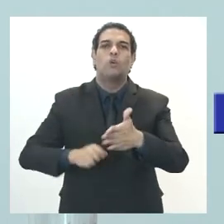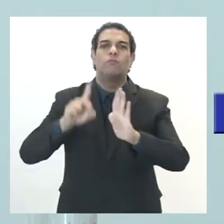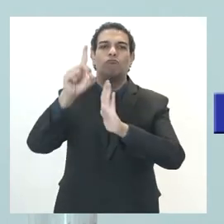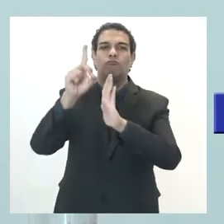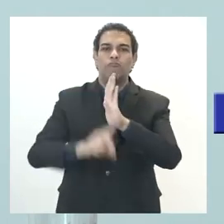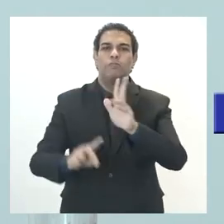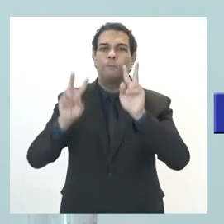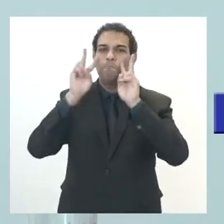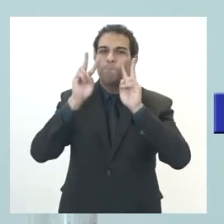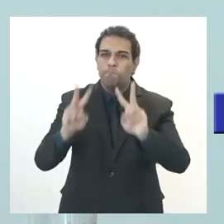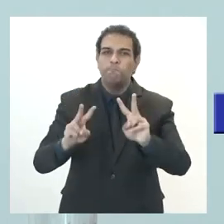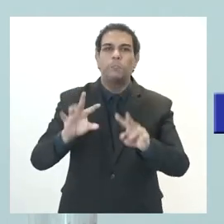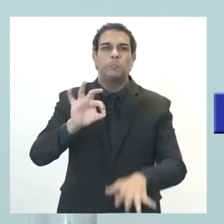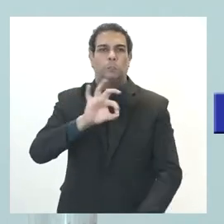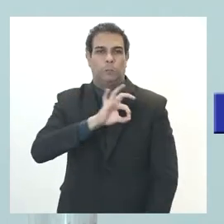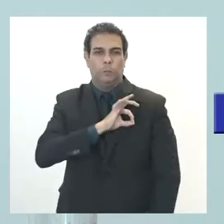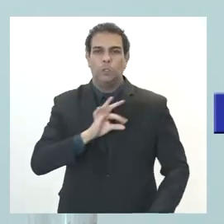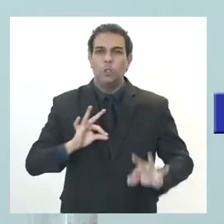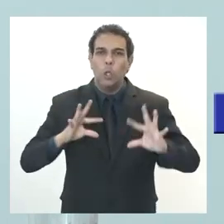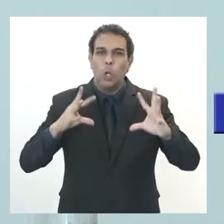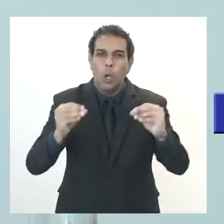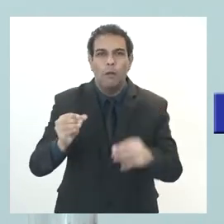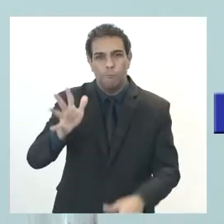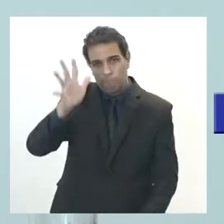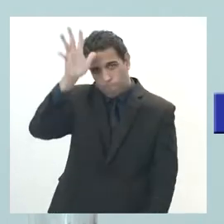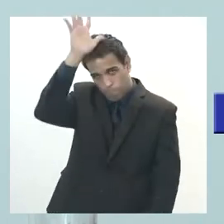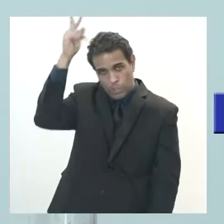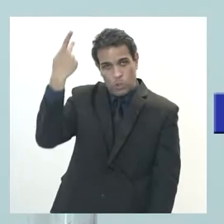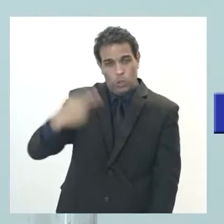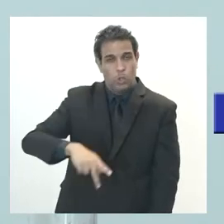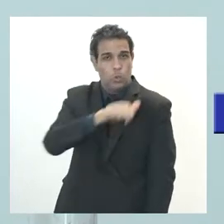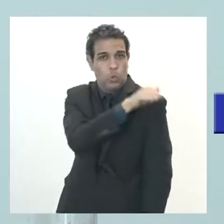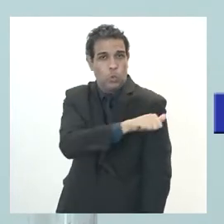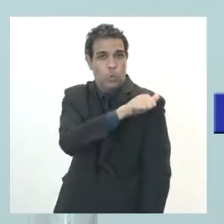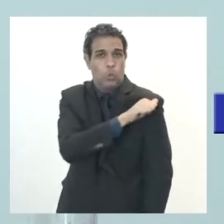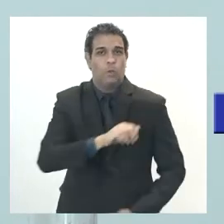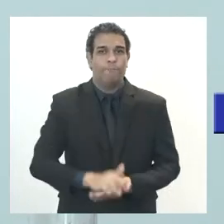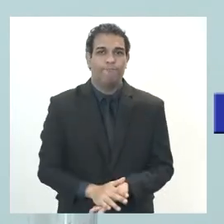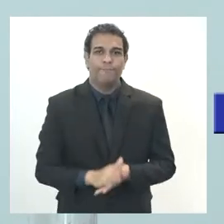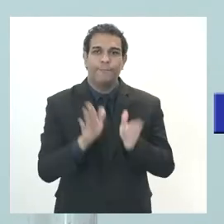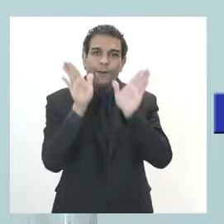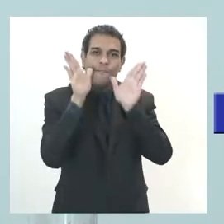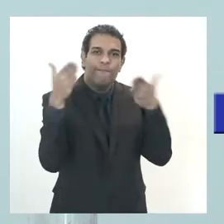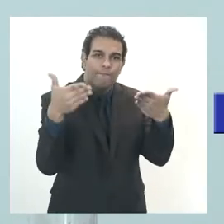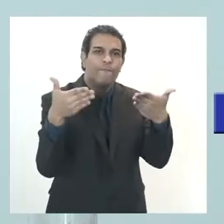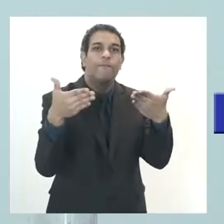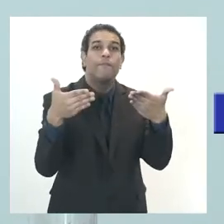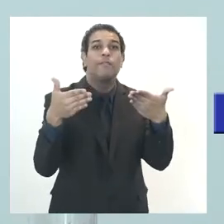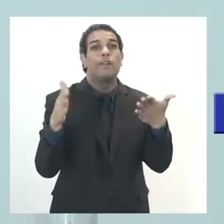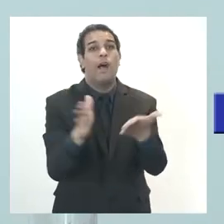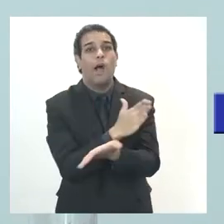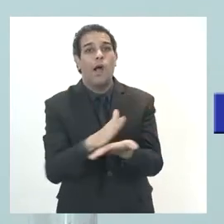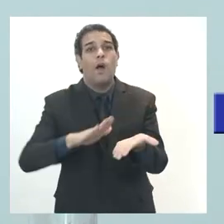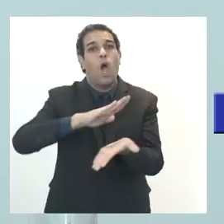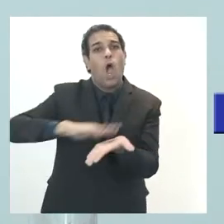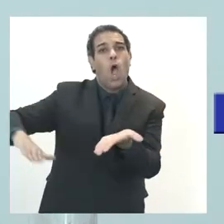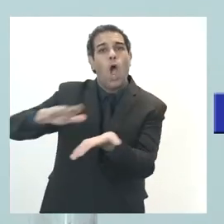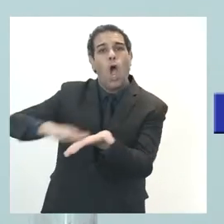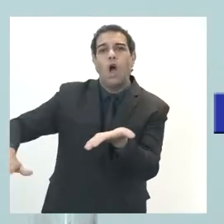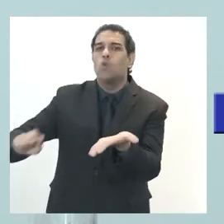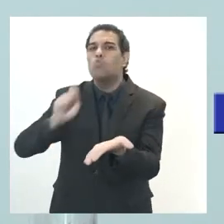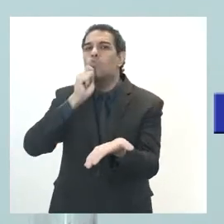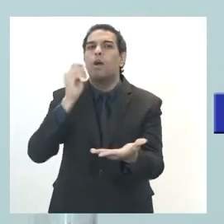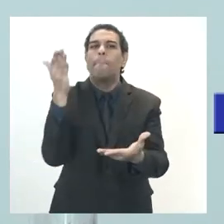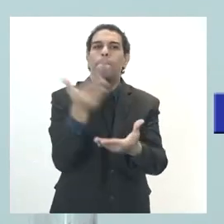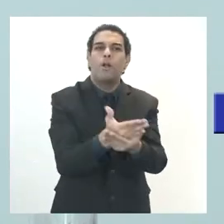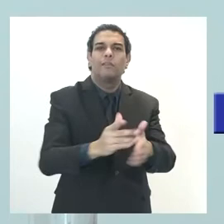reconhecimento dos direitos policiais e Bombeiros Militar do Estado do Rio de Janeiro em especial daqueles que foram excluídos sem o devido processo